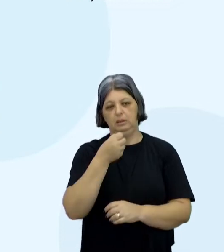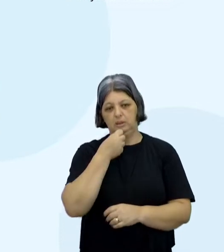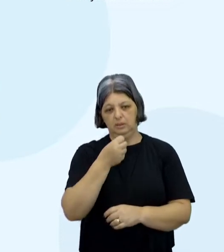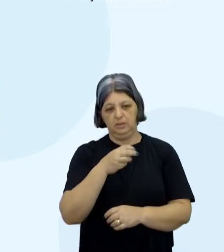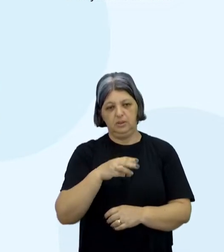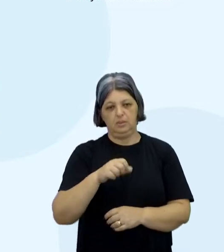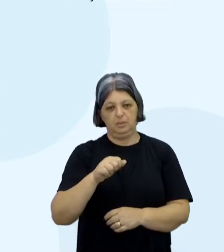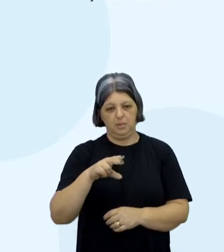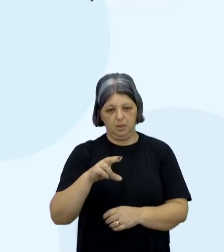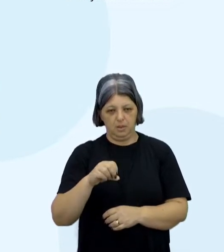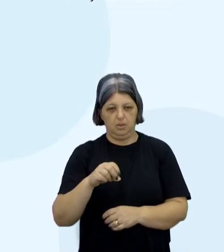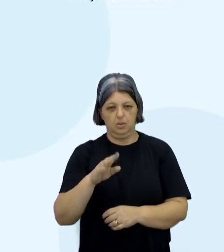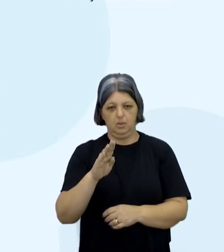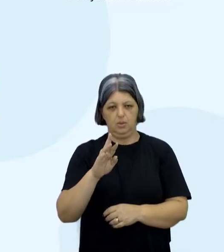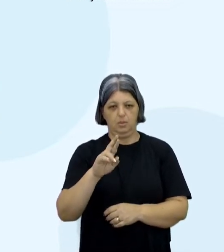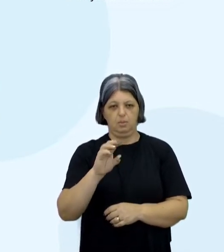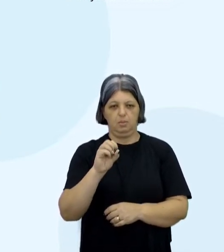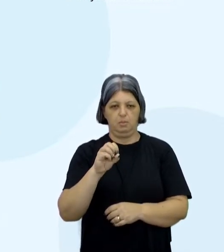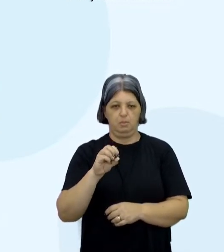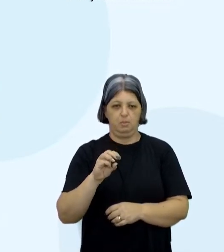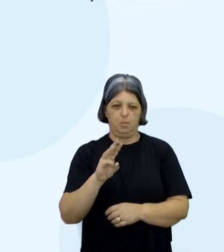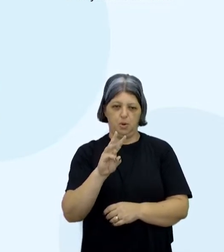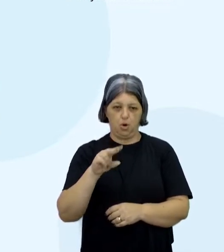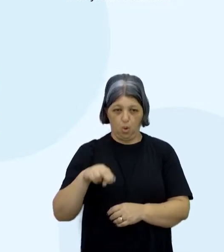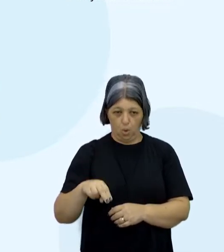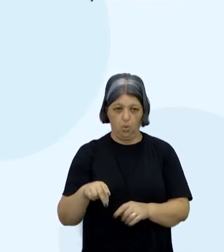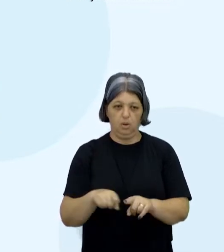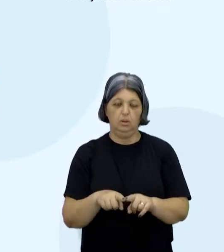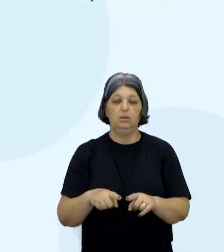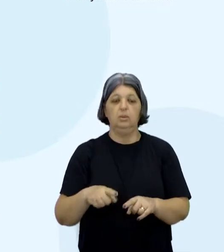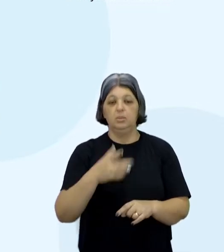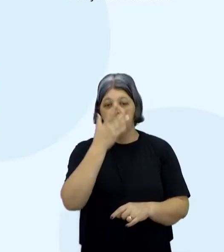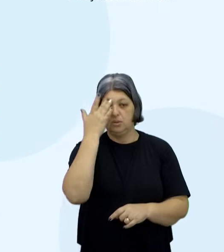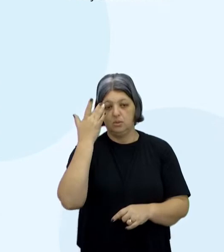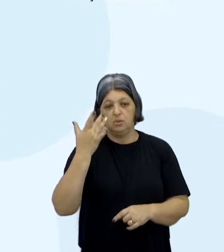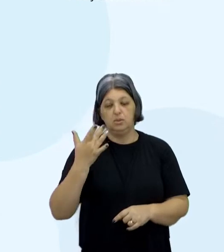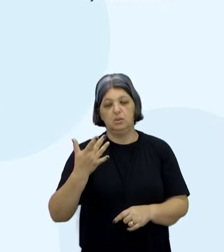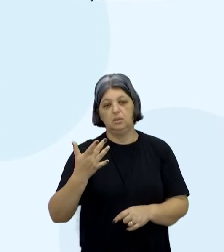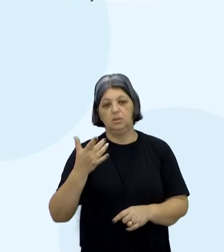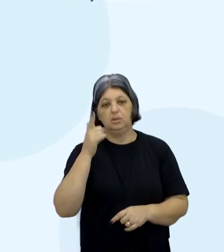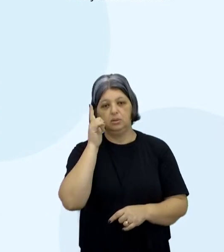Um sobrevivente do inferno. Em entrevista